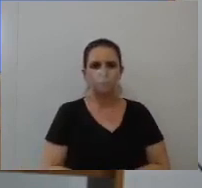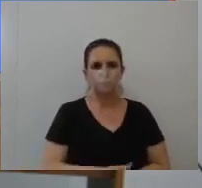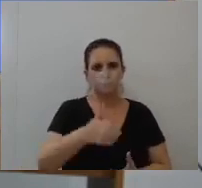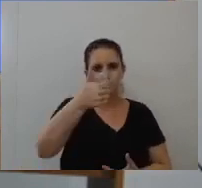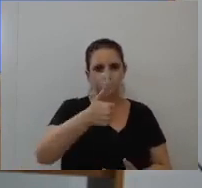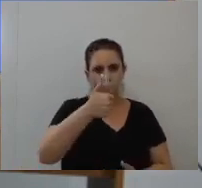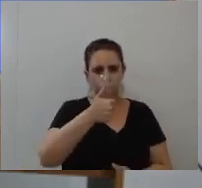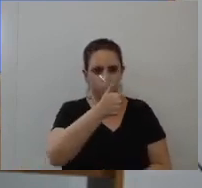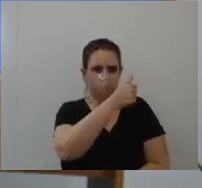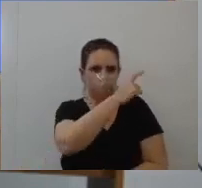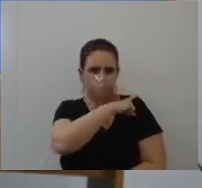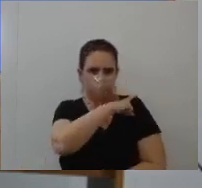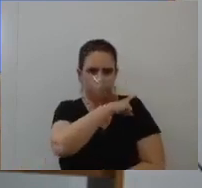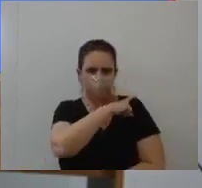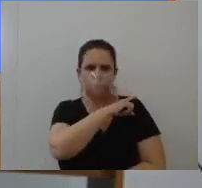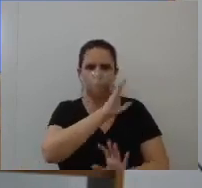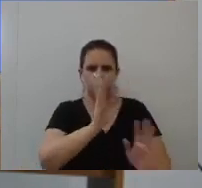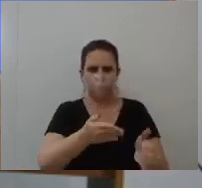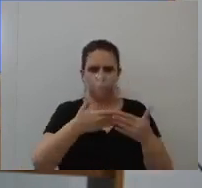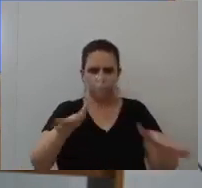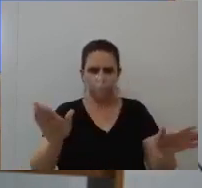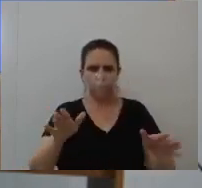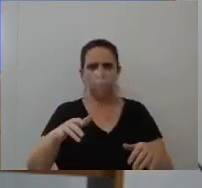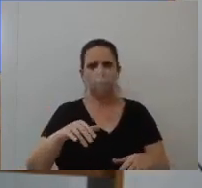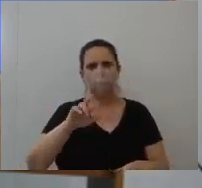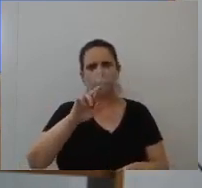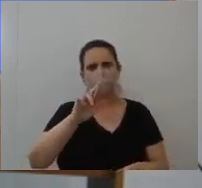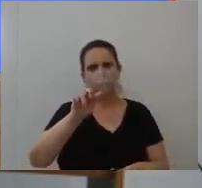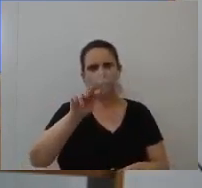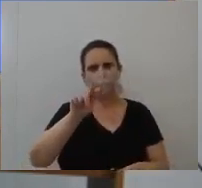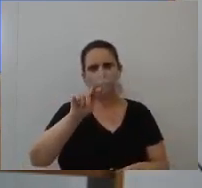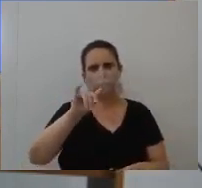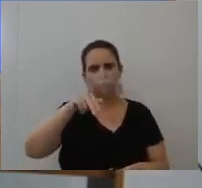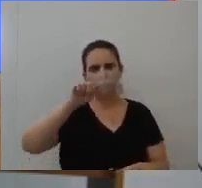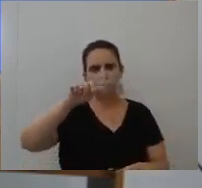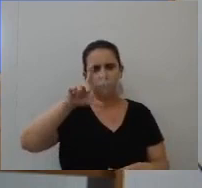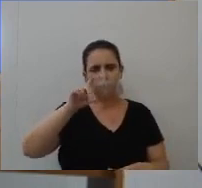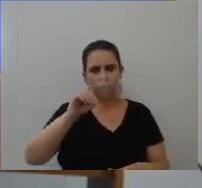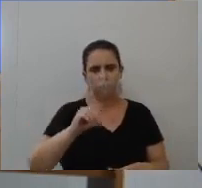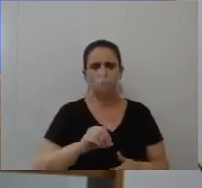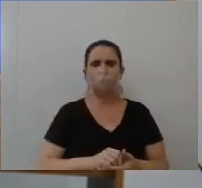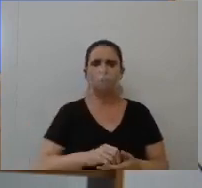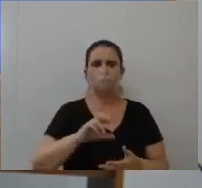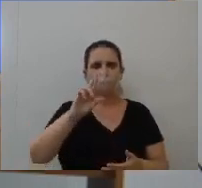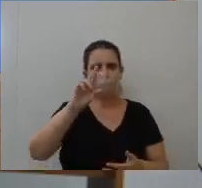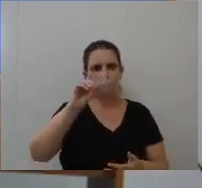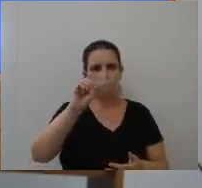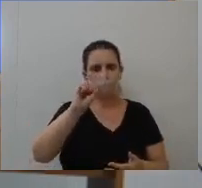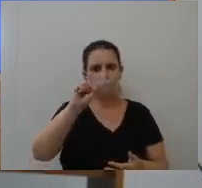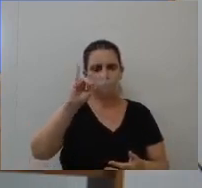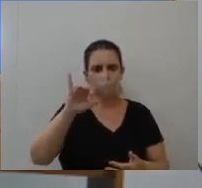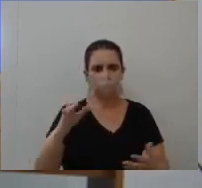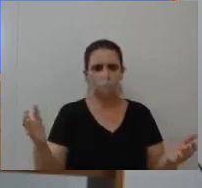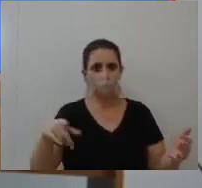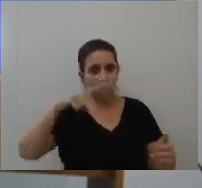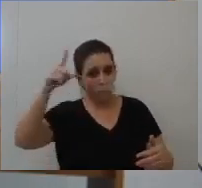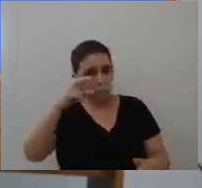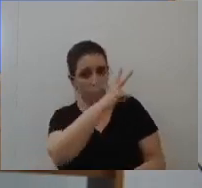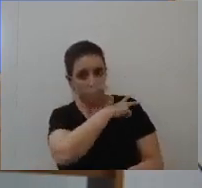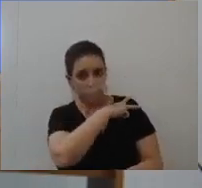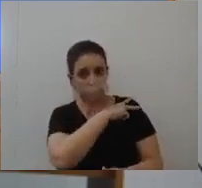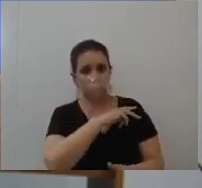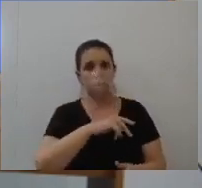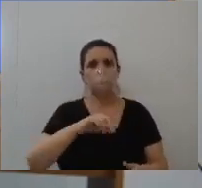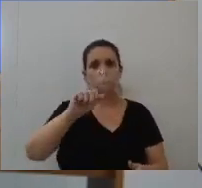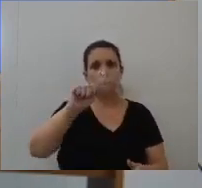gente abriu com Reginaldo Rossi, rei do brega. Depois Alceu Valença com frevo e agora com musa do brega bregoso. Eita,